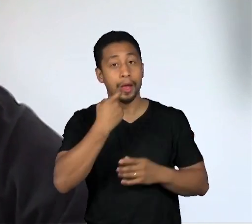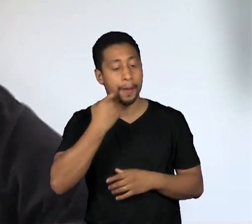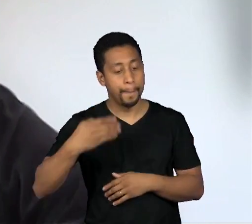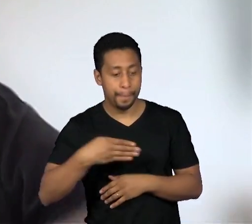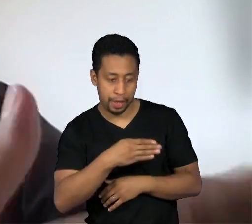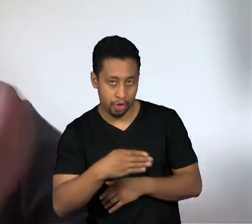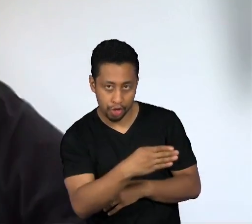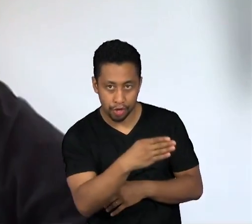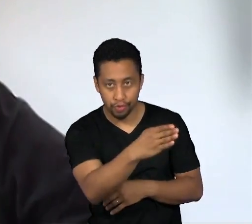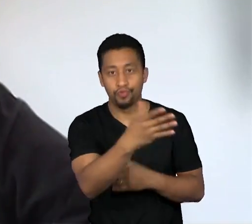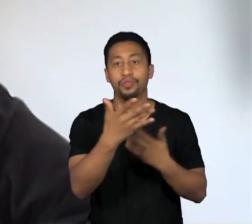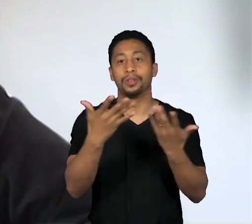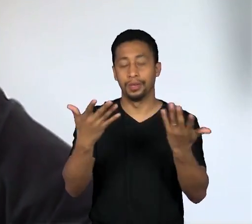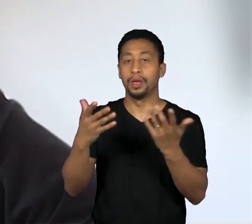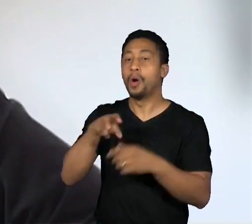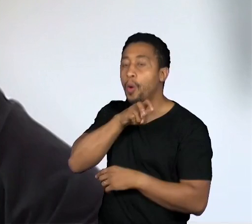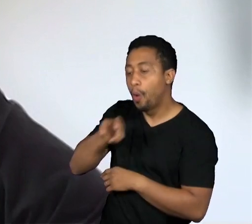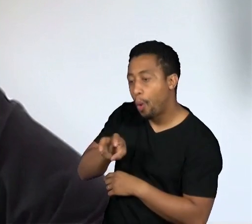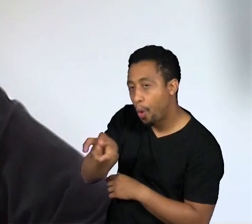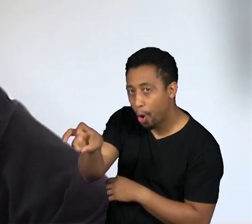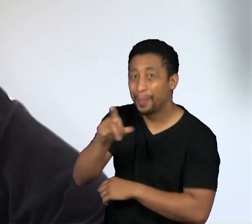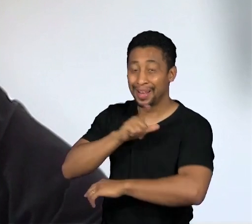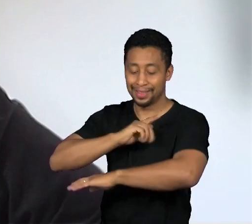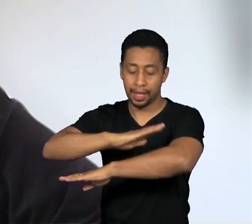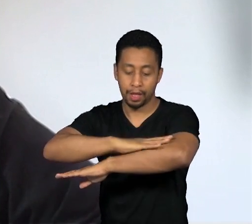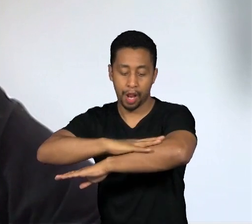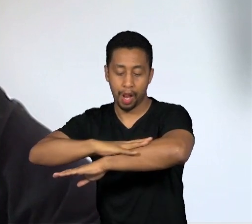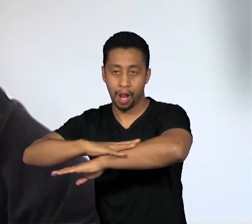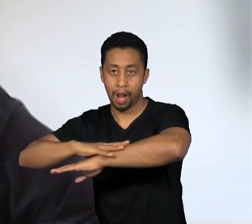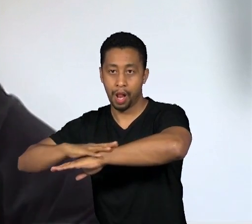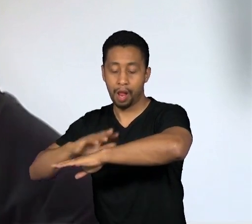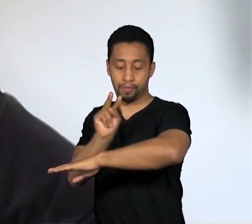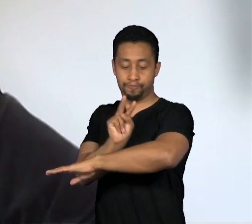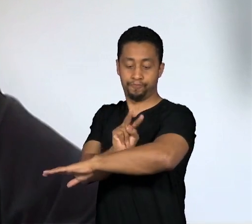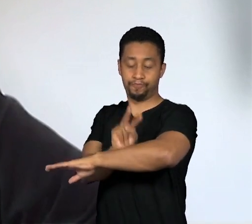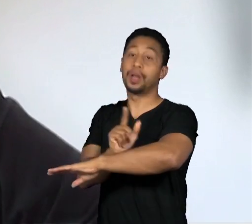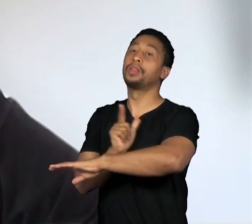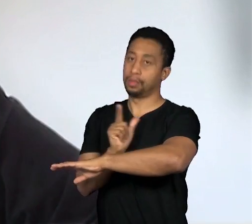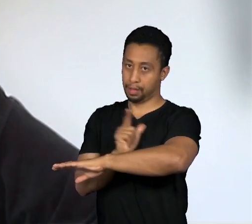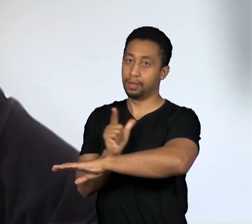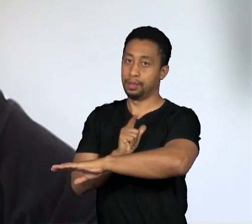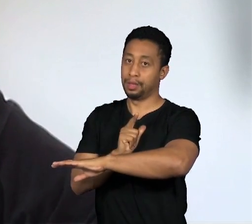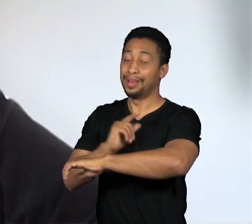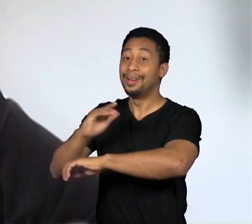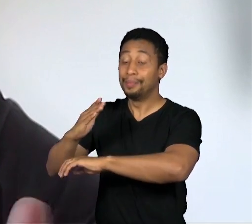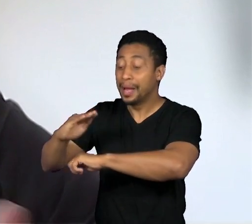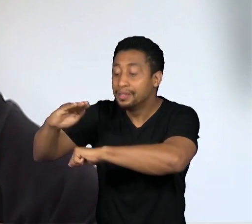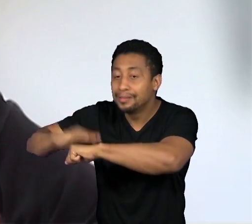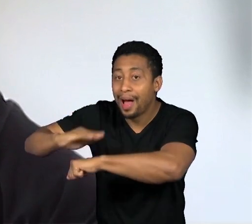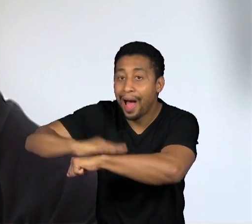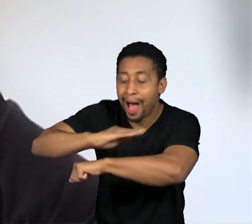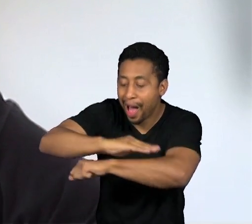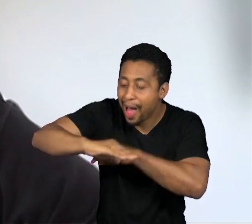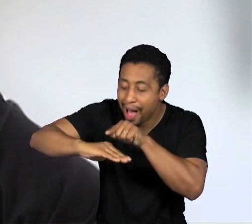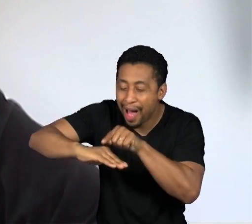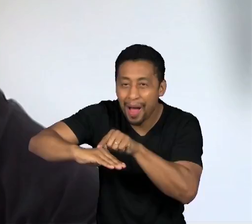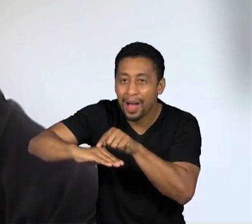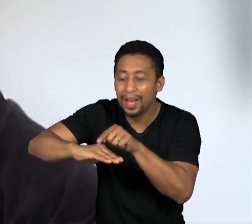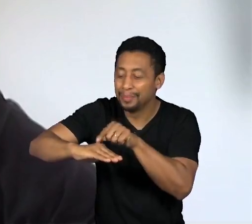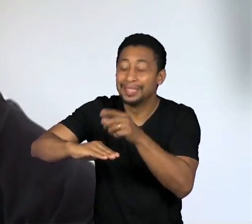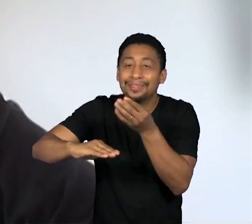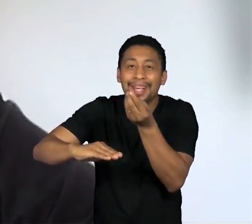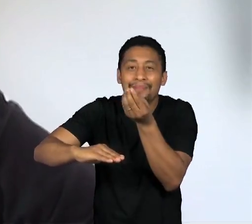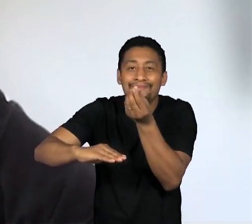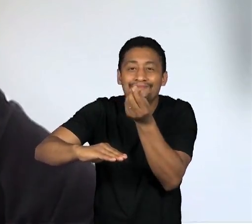mamífero, a gente tem uma pele bastante impermeável e queratinizada, né? E a pele dos anfíbios, não. Ela é